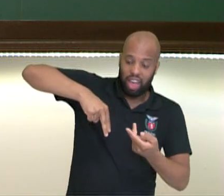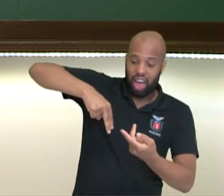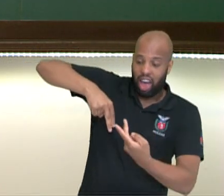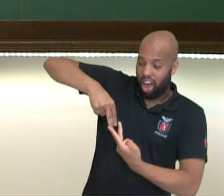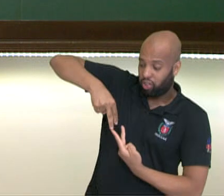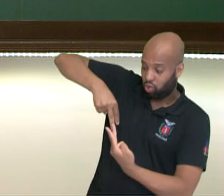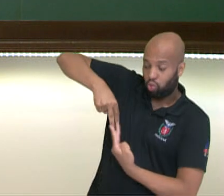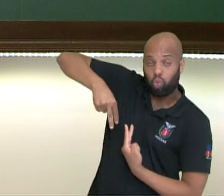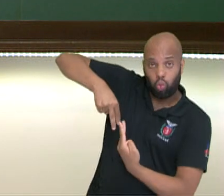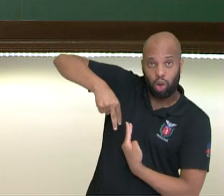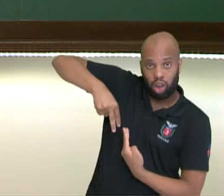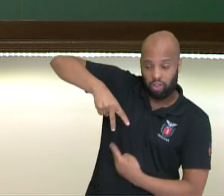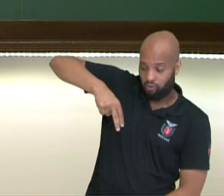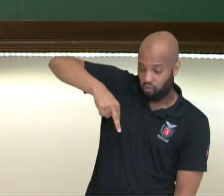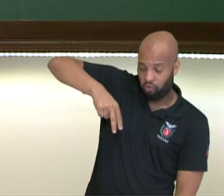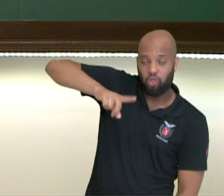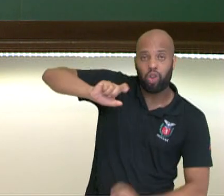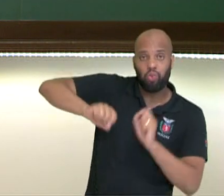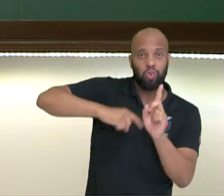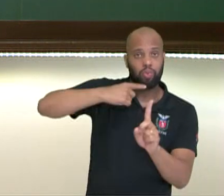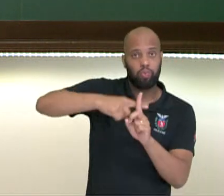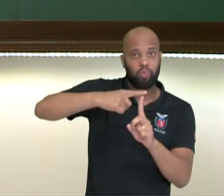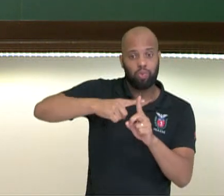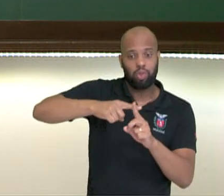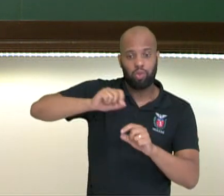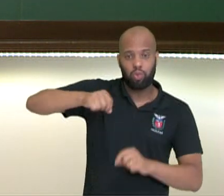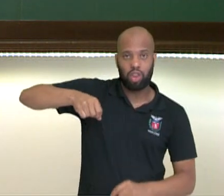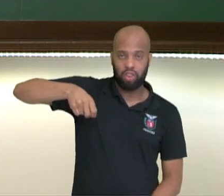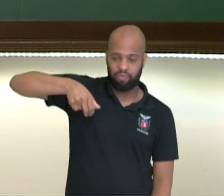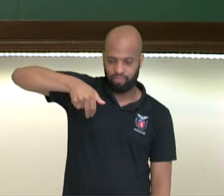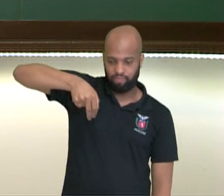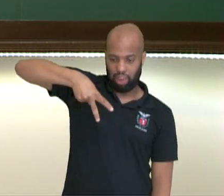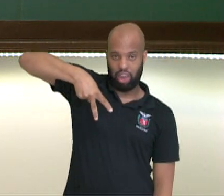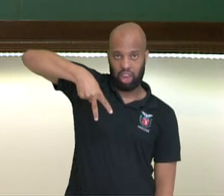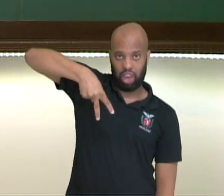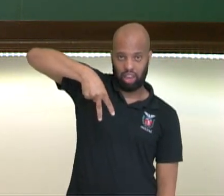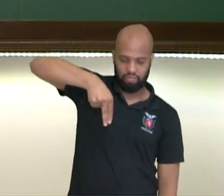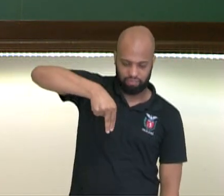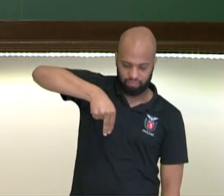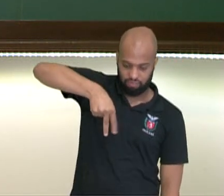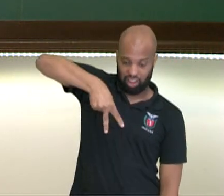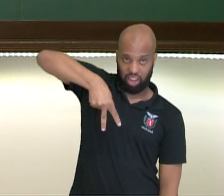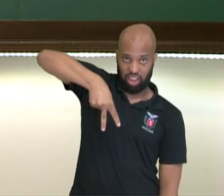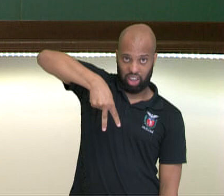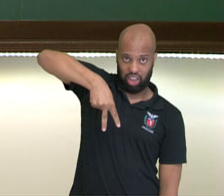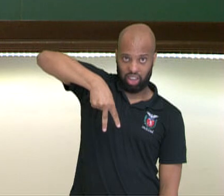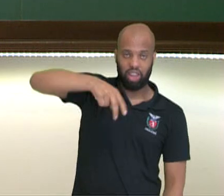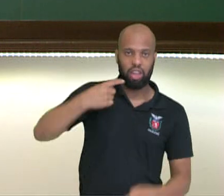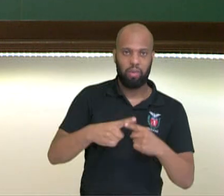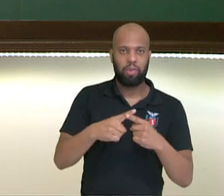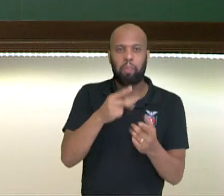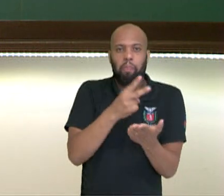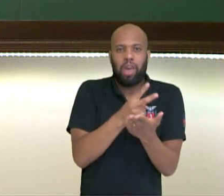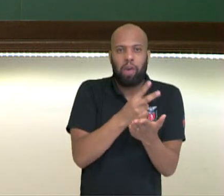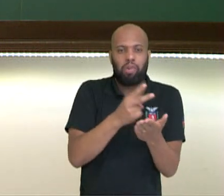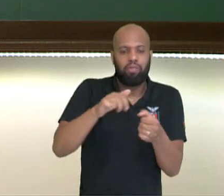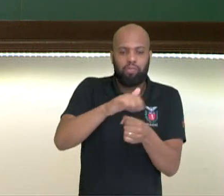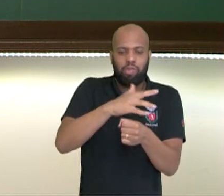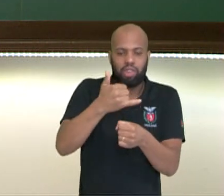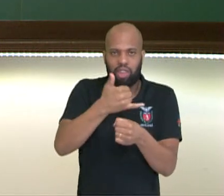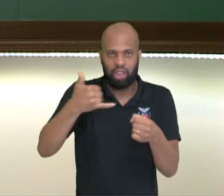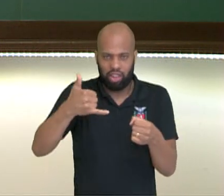duas, vai acontecer o que a gente viu naquele quiz. Vão se afastar, cargas iguais se afastam. E as folhinhas abrem